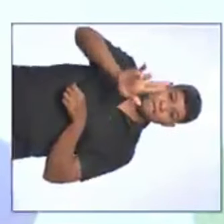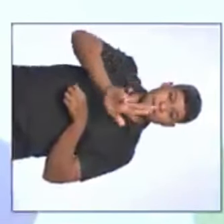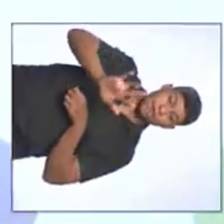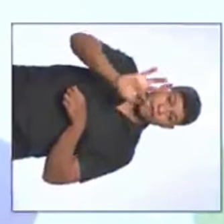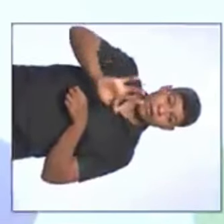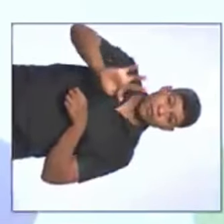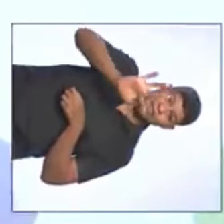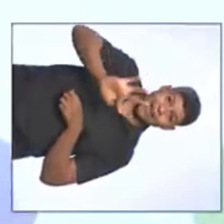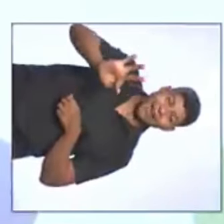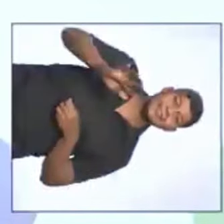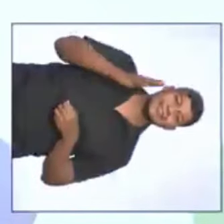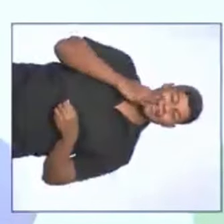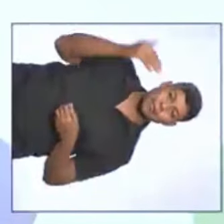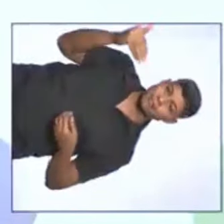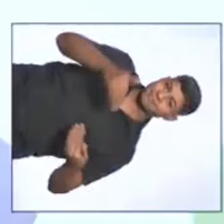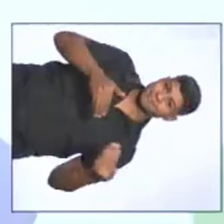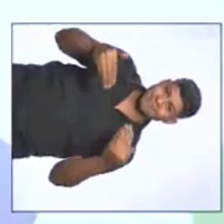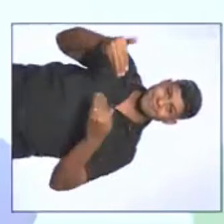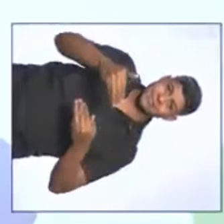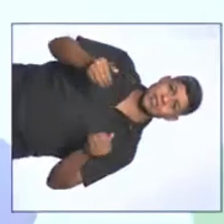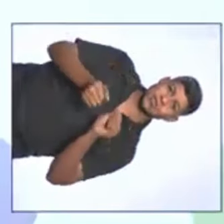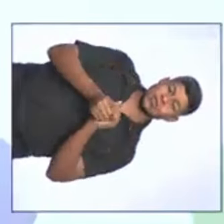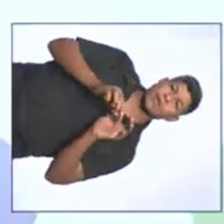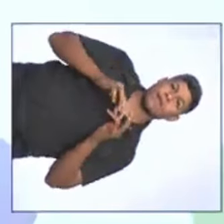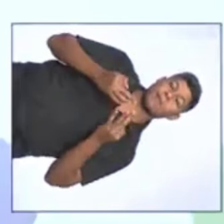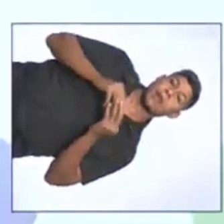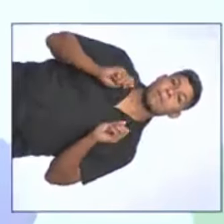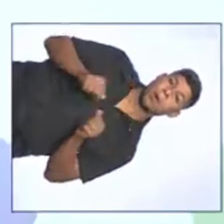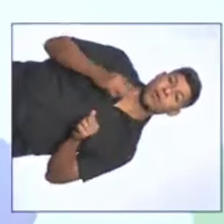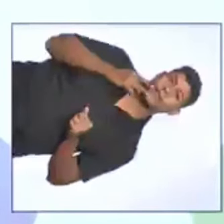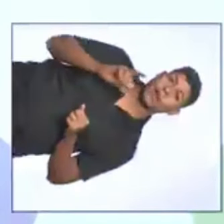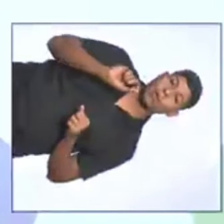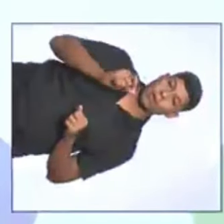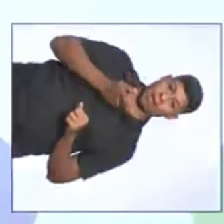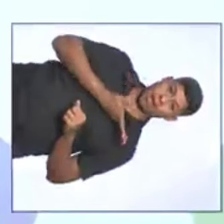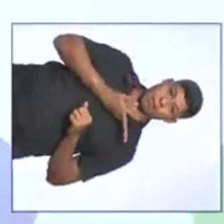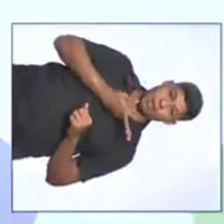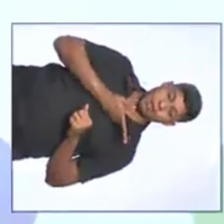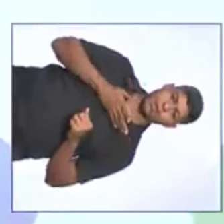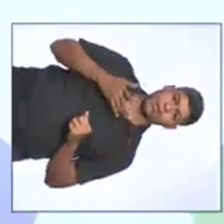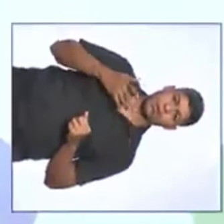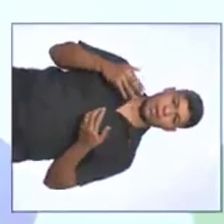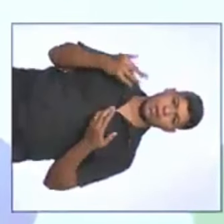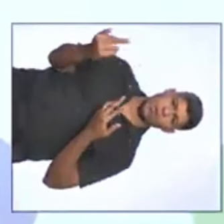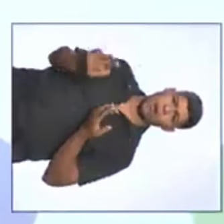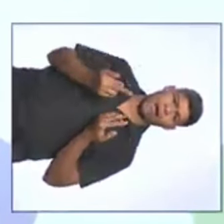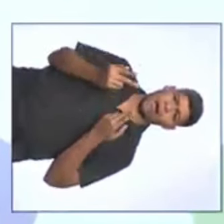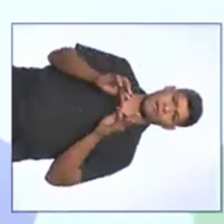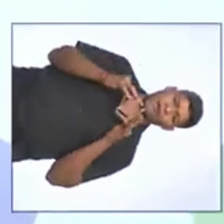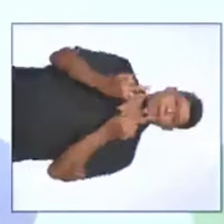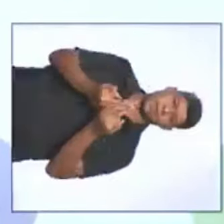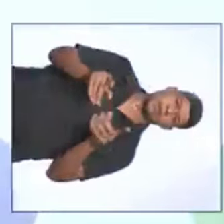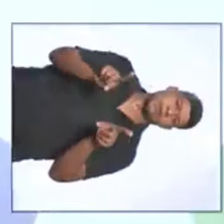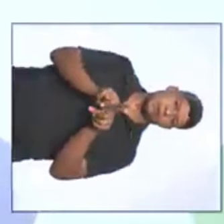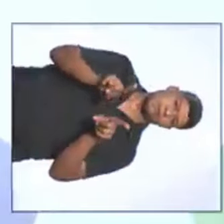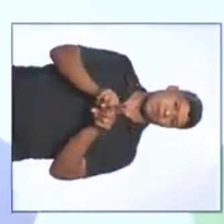amigos acabam virando parte da nossa família, né? Eu posso dizer que eu tenho amigos meus que eu considero como parte da família também.